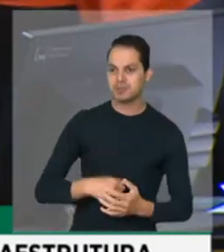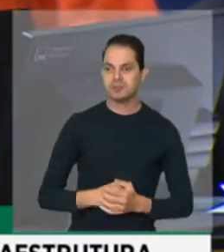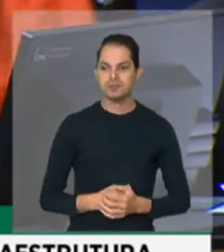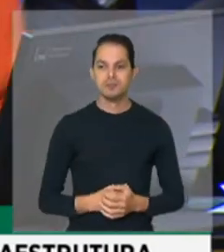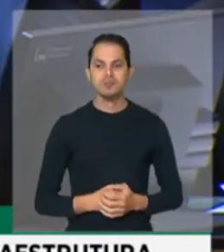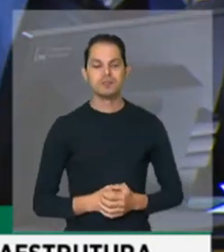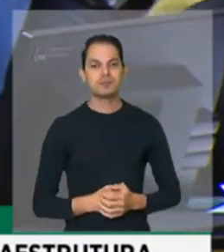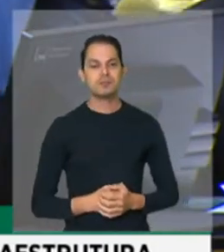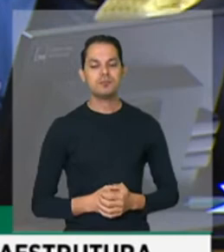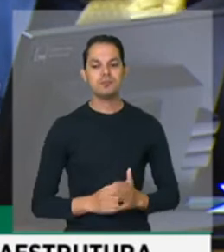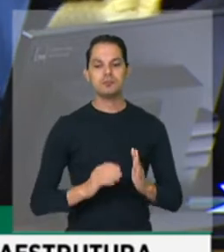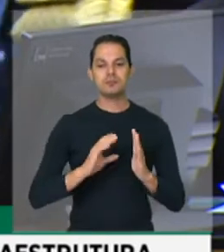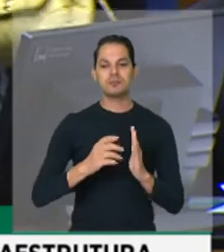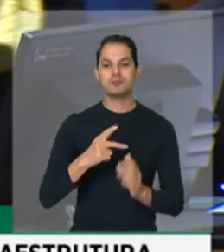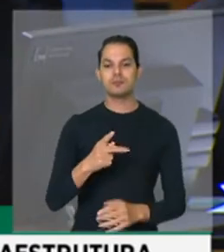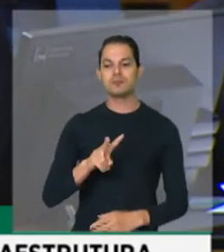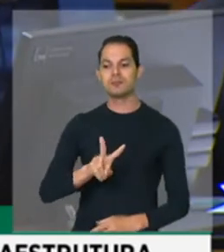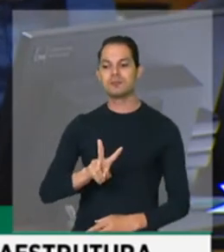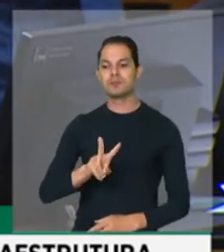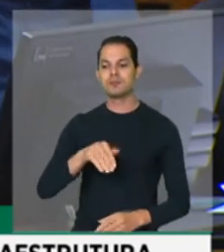Como orienta o PV?